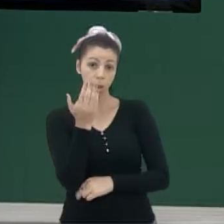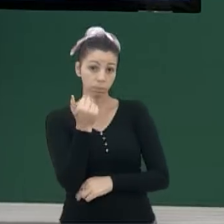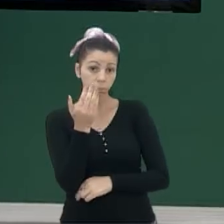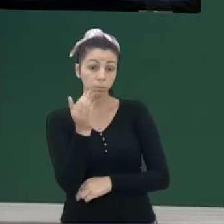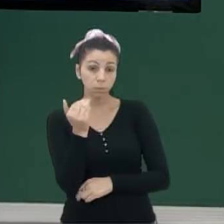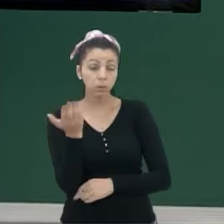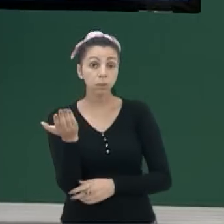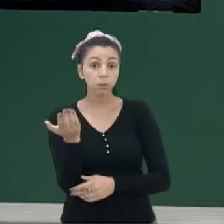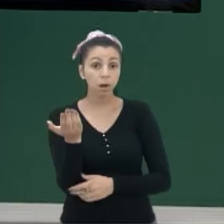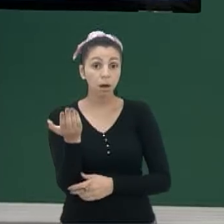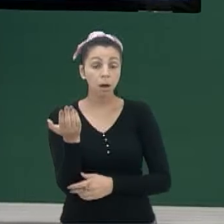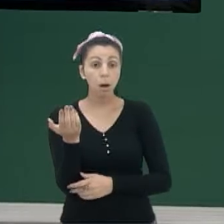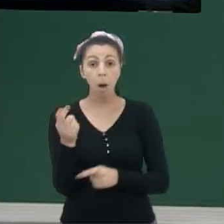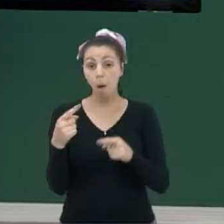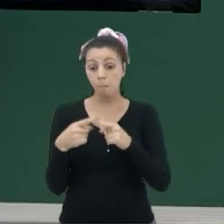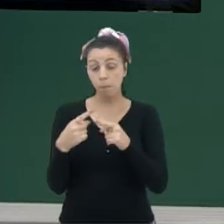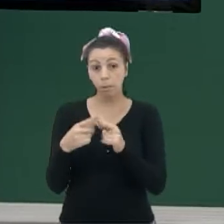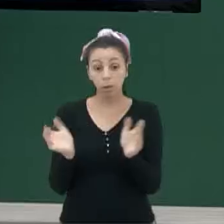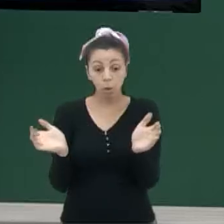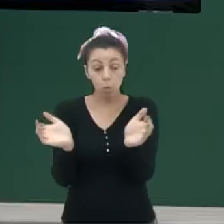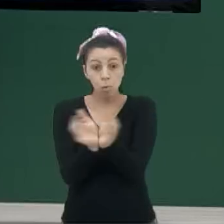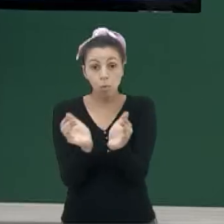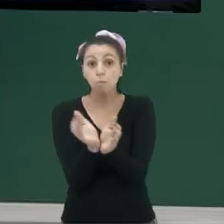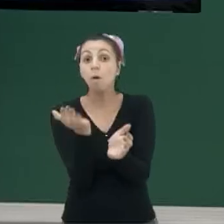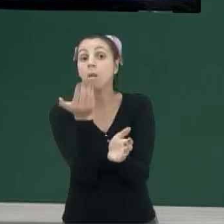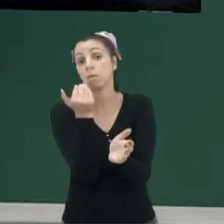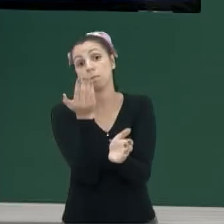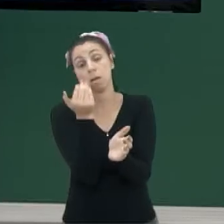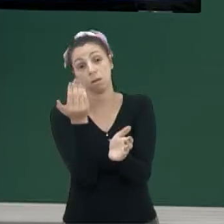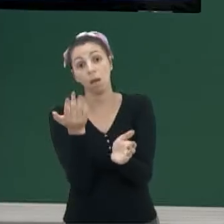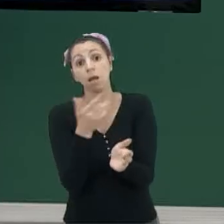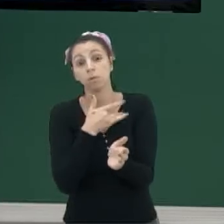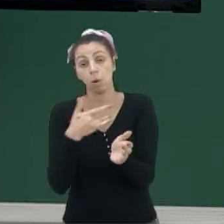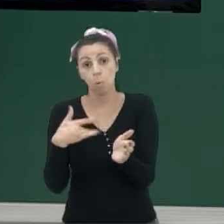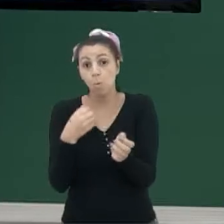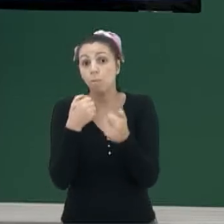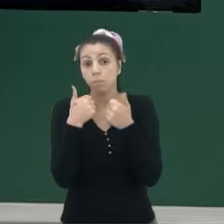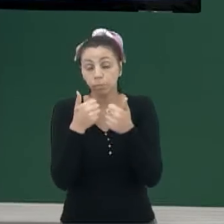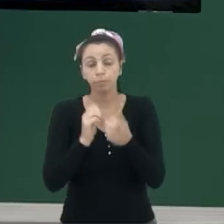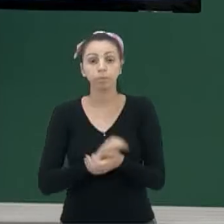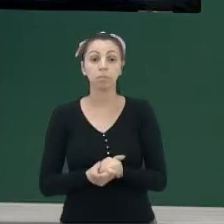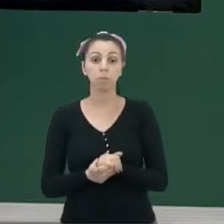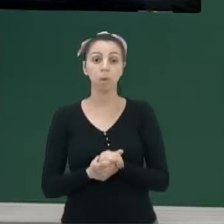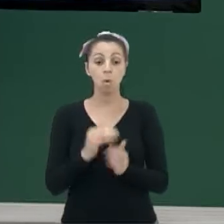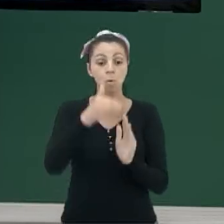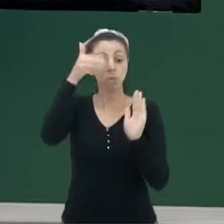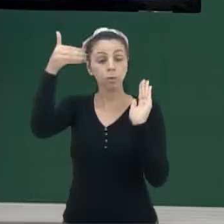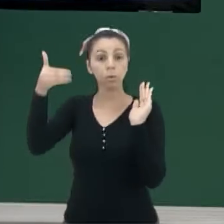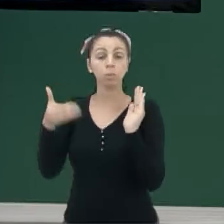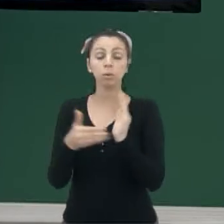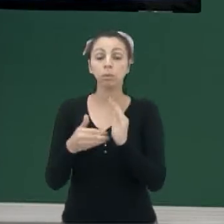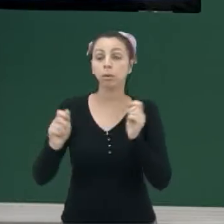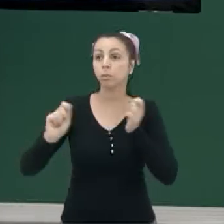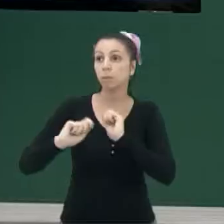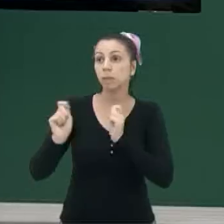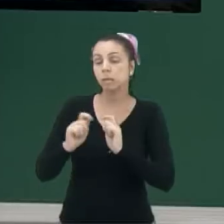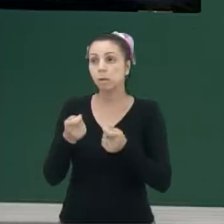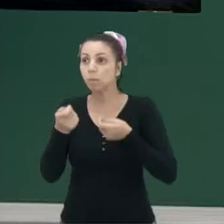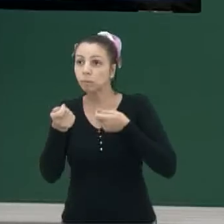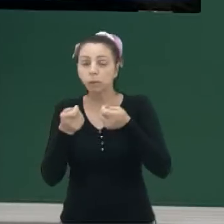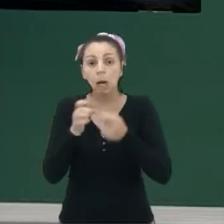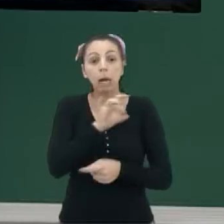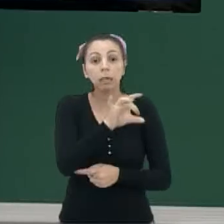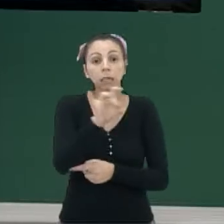que manter a tripulação alimentada, nutrida. Então tudo isso era devidamente calculado, que cada homem